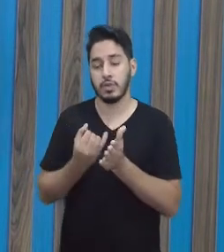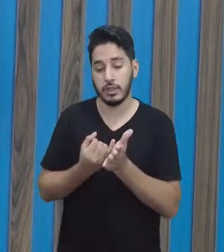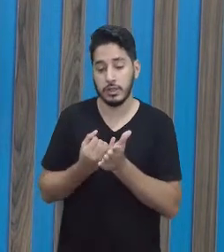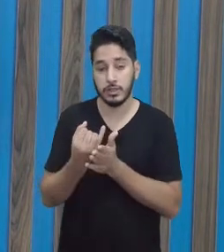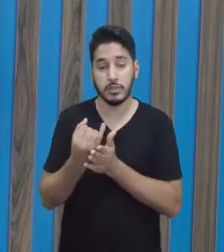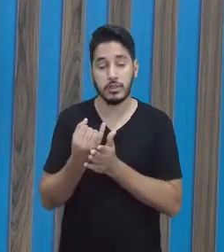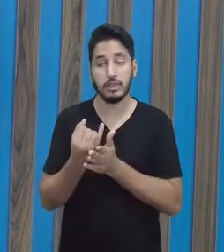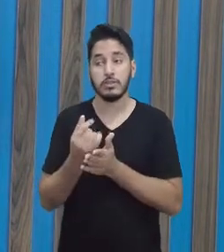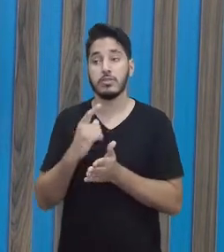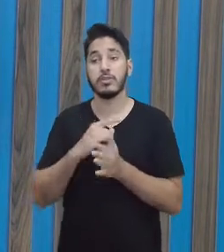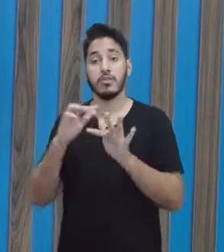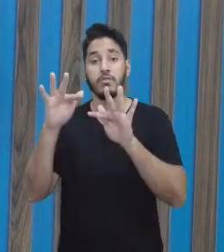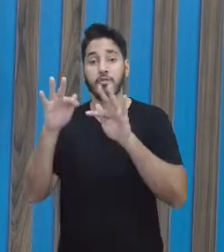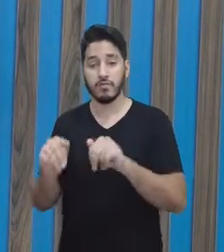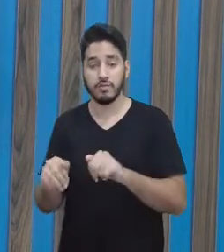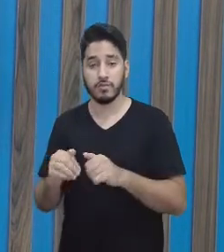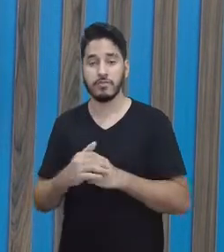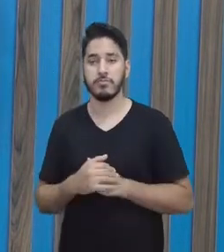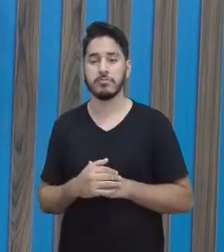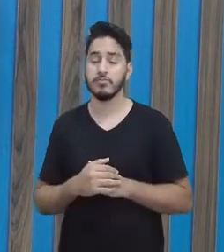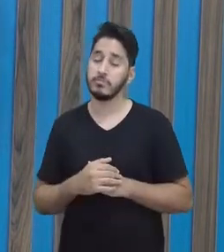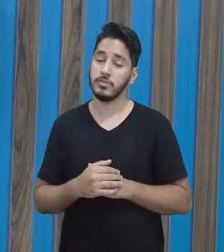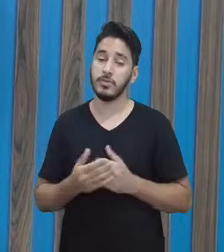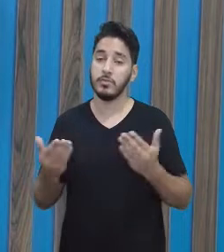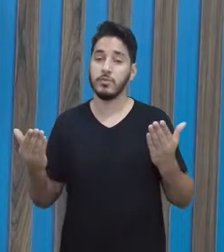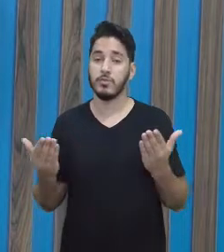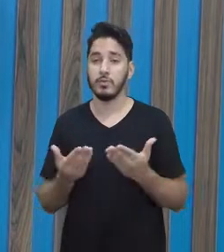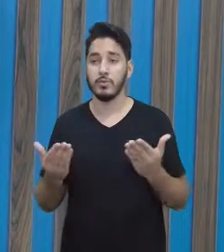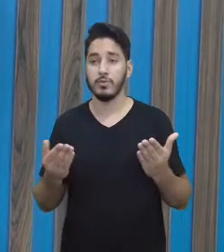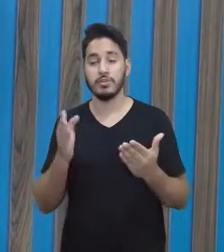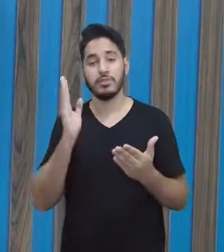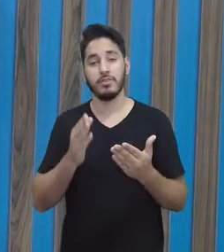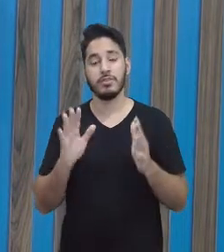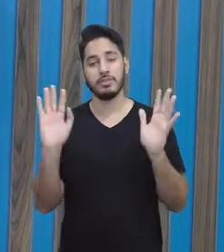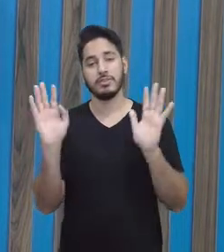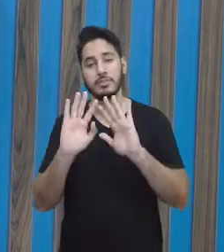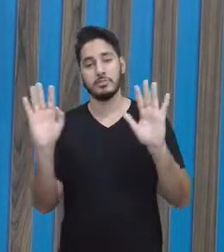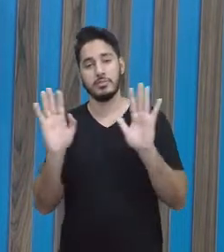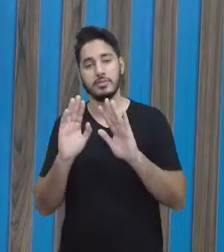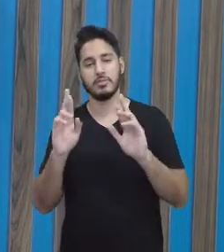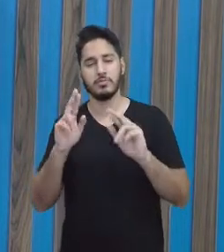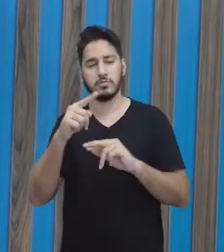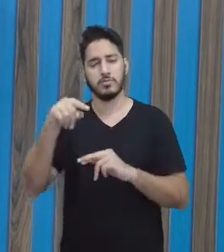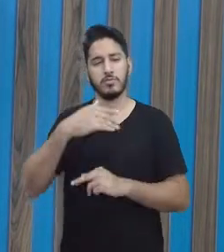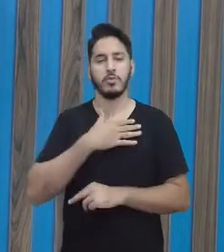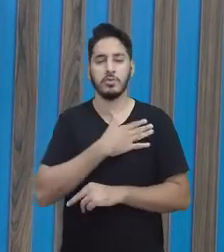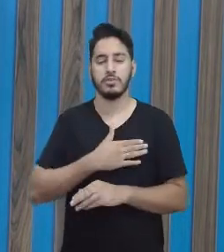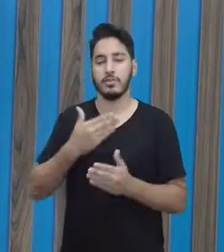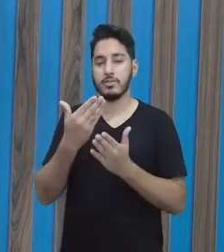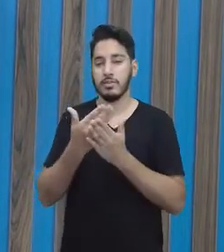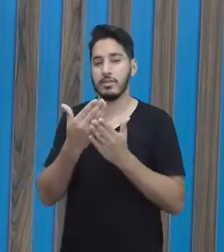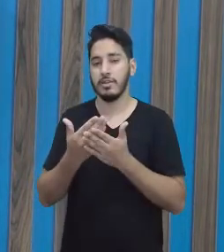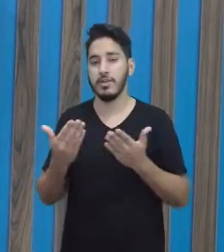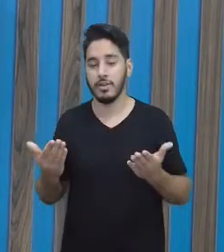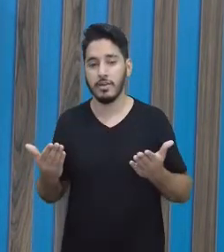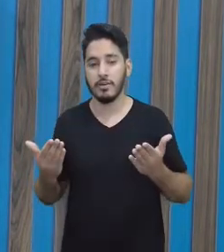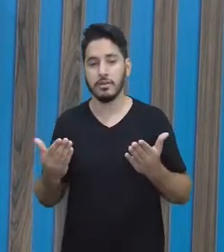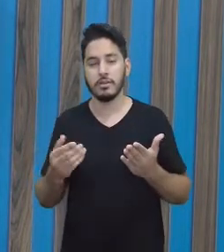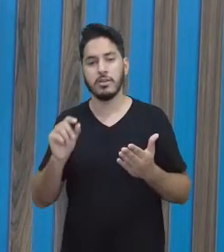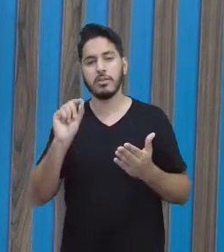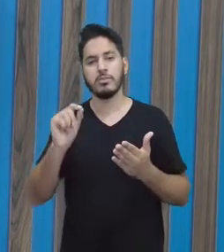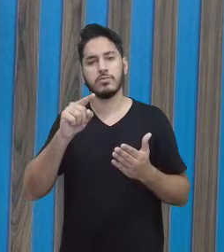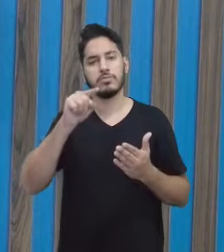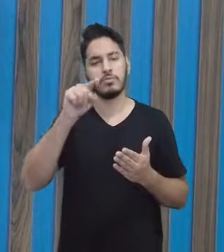início e teve um fim. Bom, por hoje, né, a gente vai se despedindo de vocês. Espero que vocês tenham gostado da aula e que